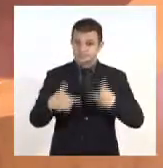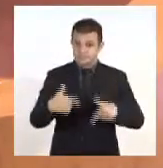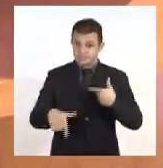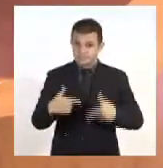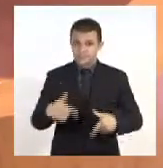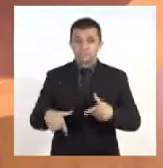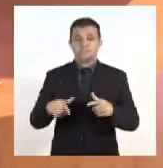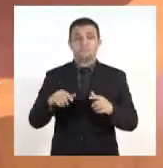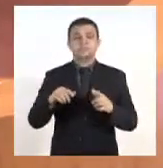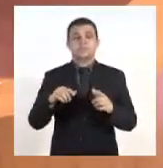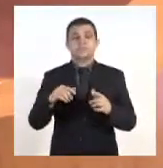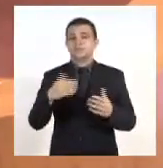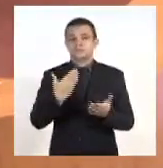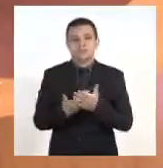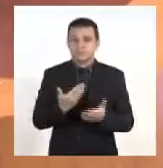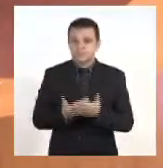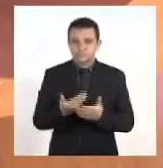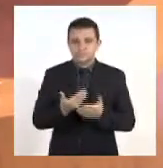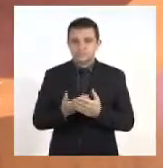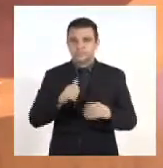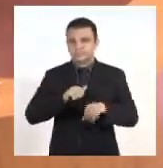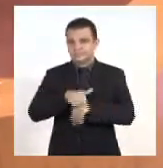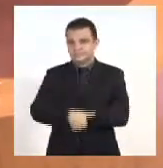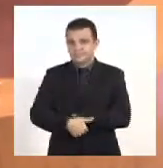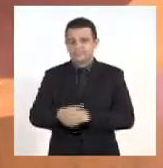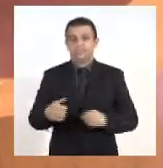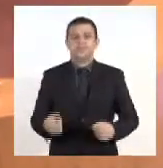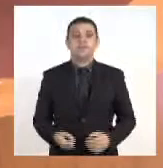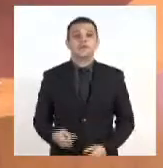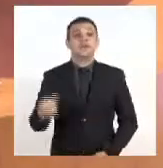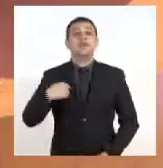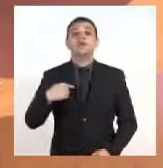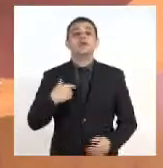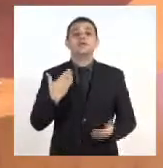comunicação social e sempre prestei muita atenção